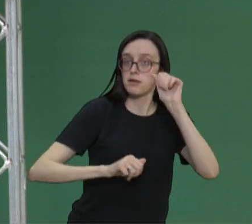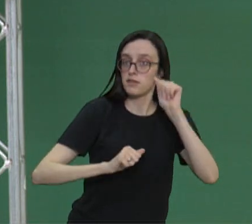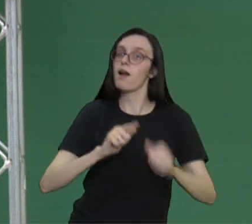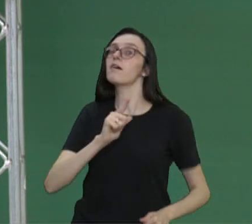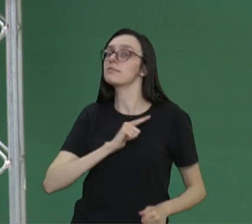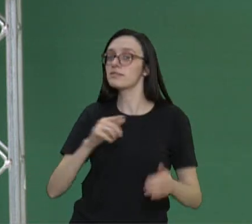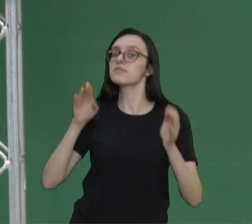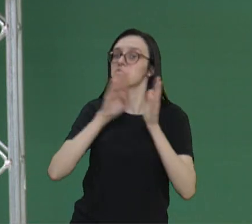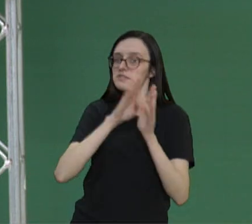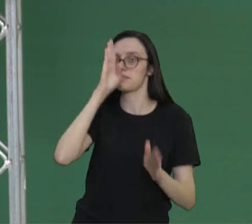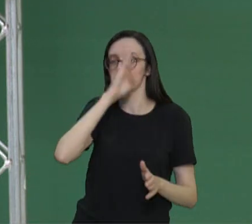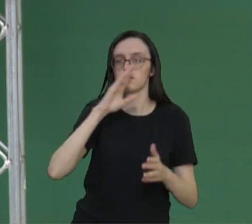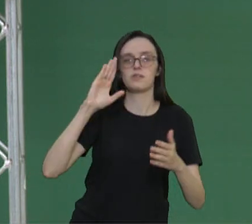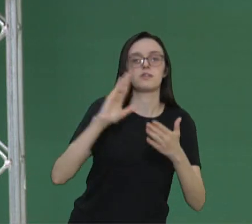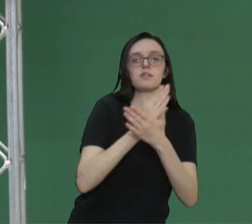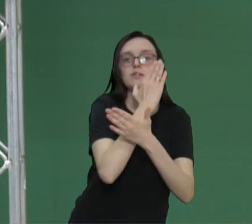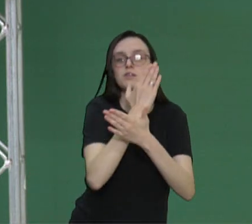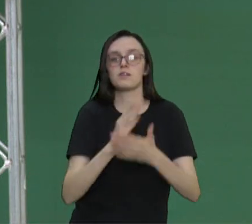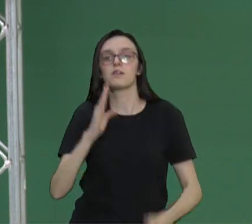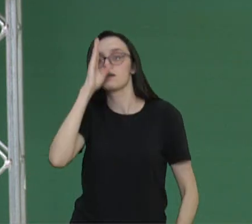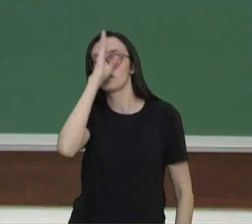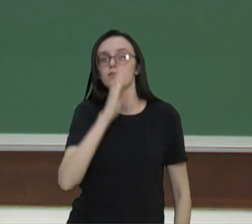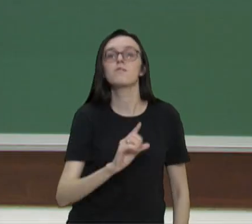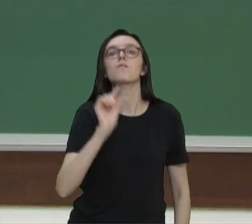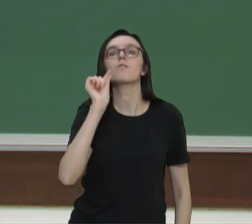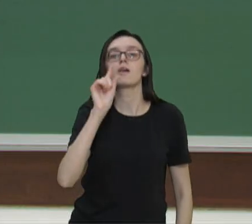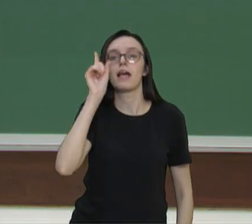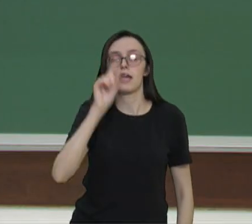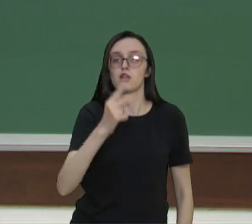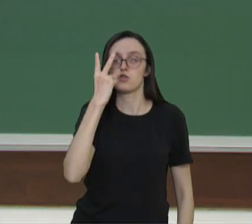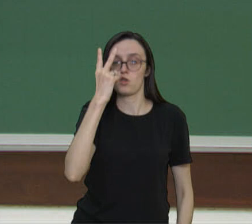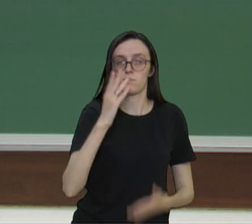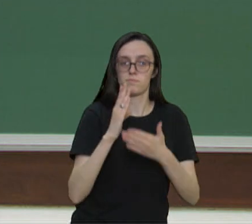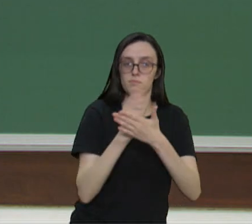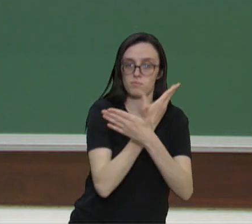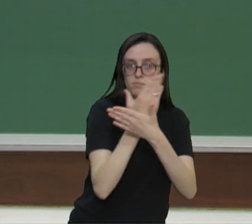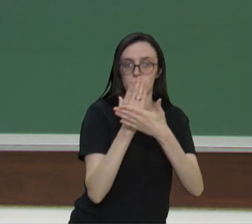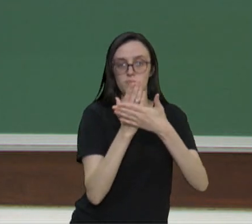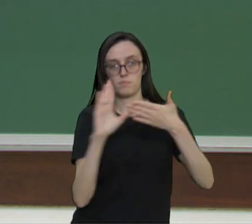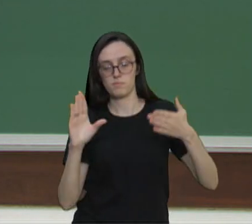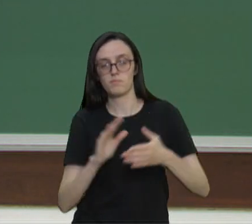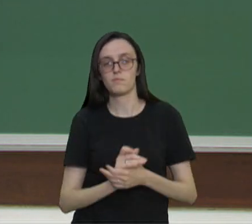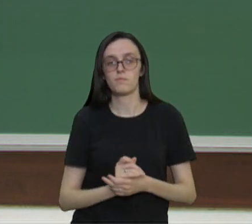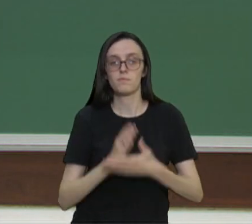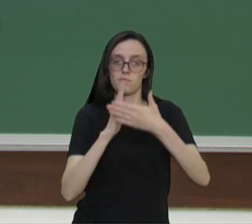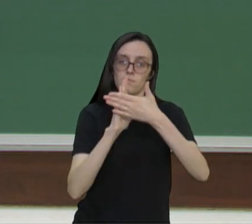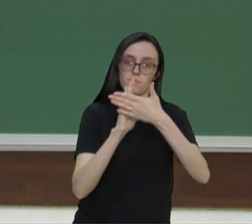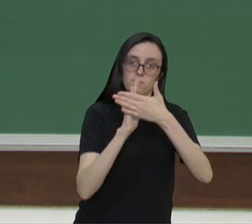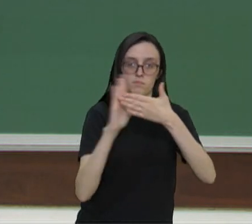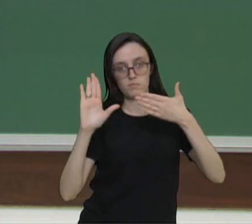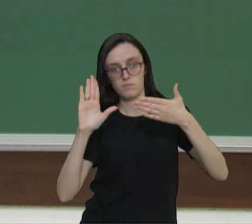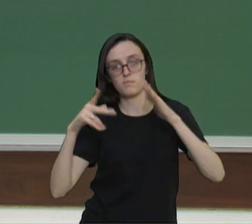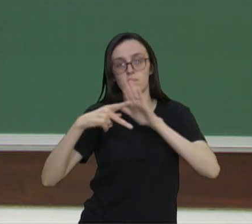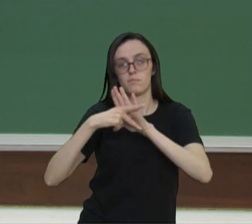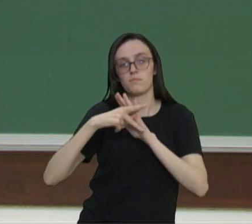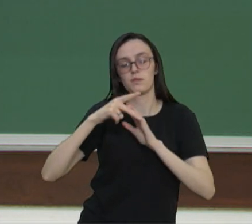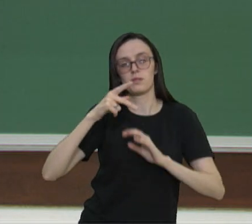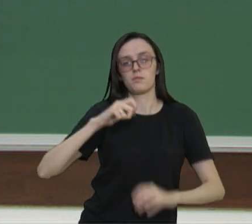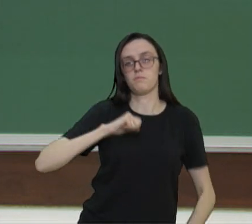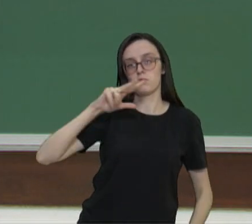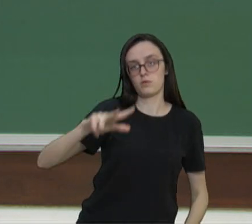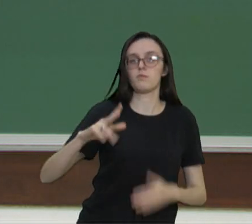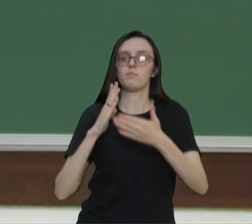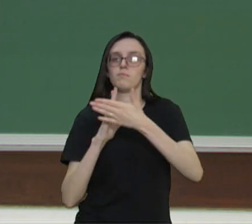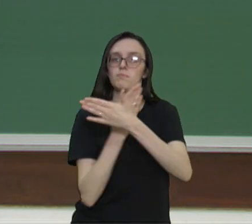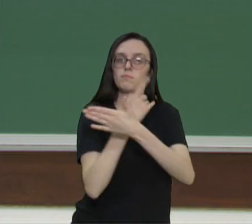E aí eles dividiram o Brasil em duas áreas. Uma área que pertencia aos portugueses e outra área que